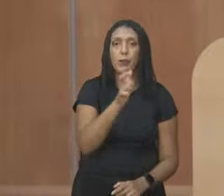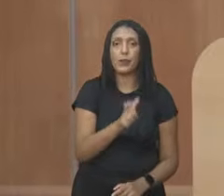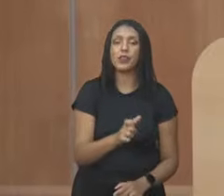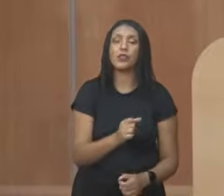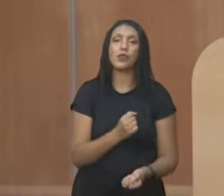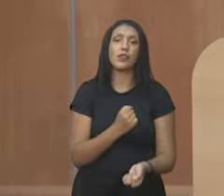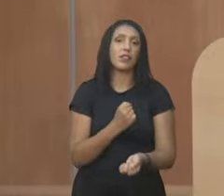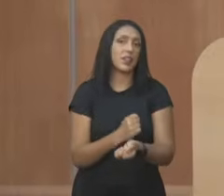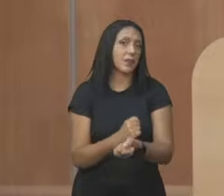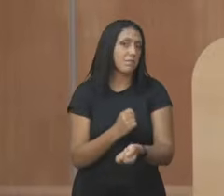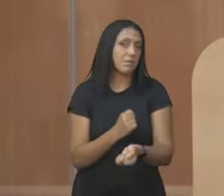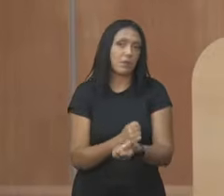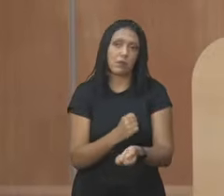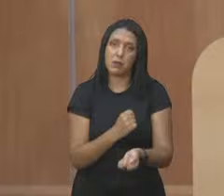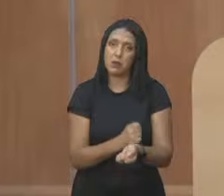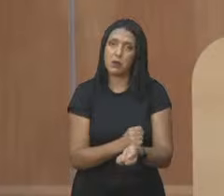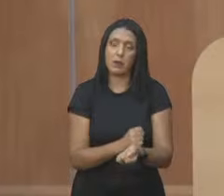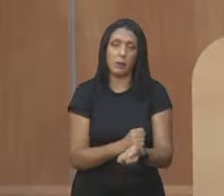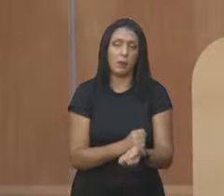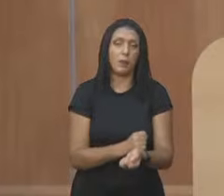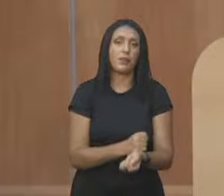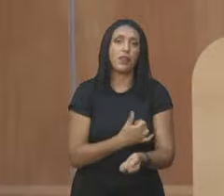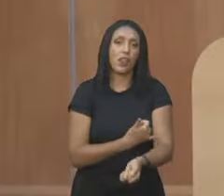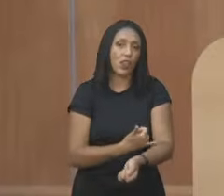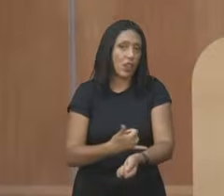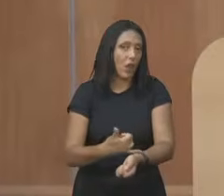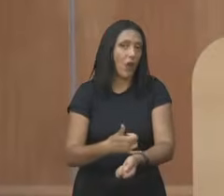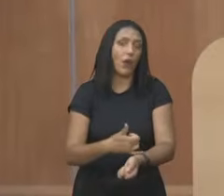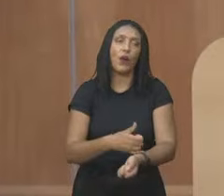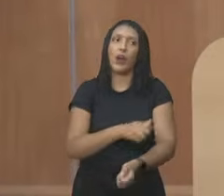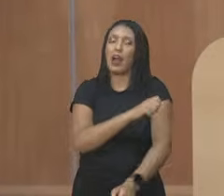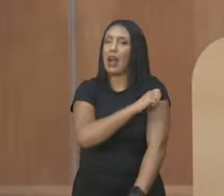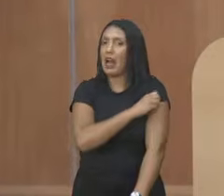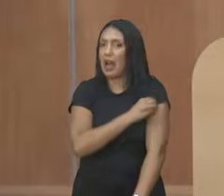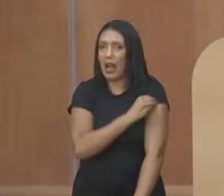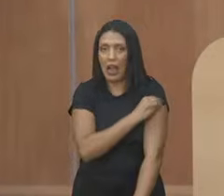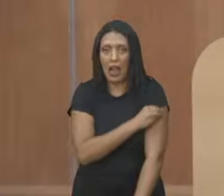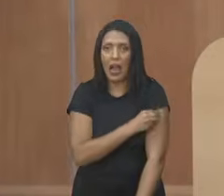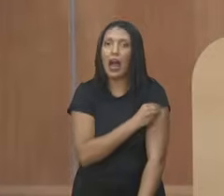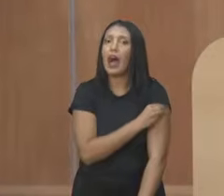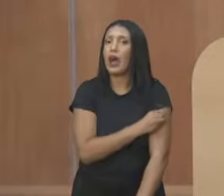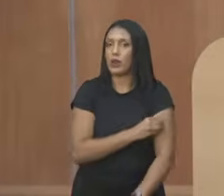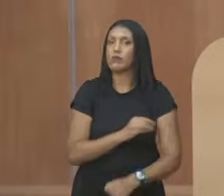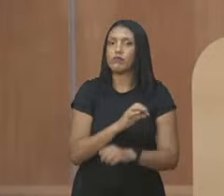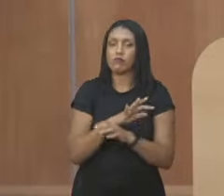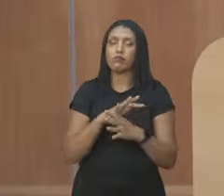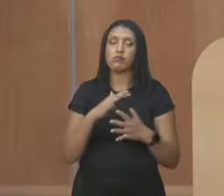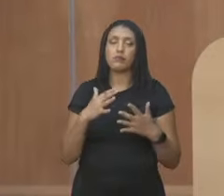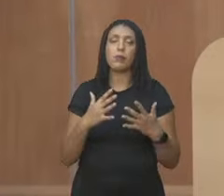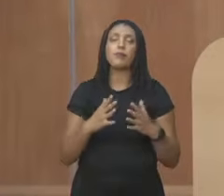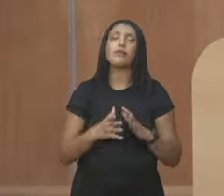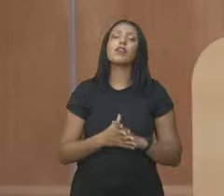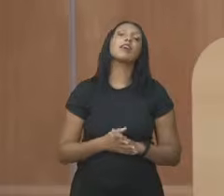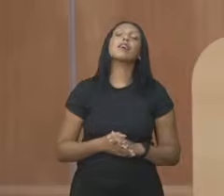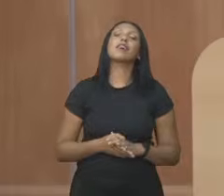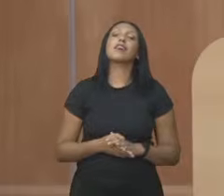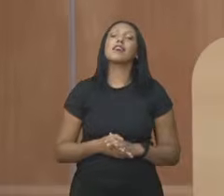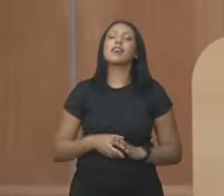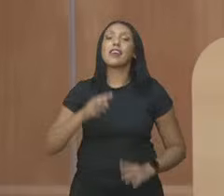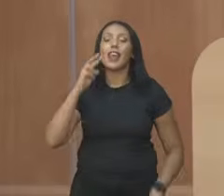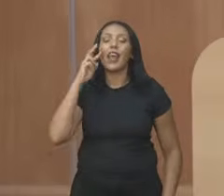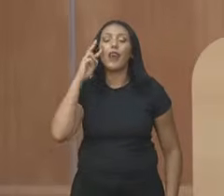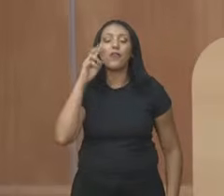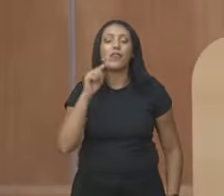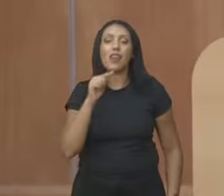de droga, a gente acaba olhando esse exemplo e percebe a importância